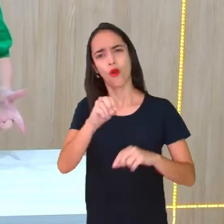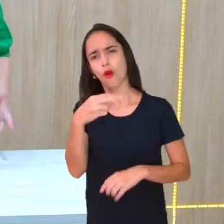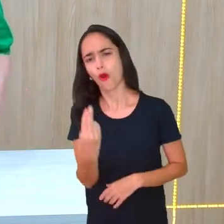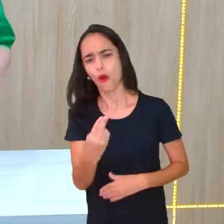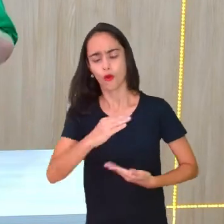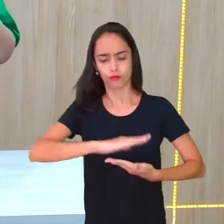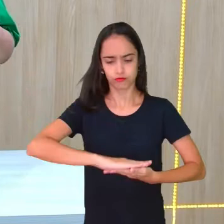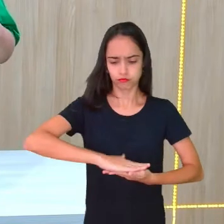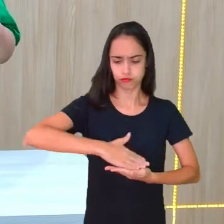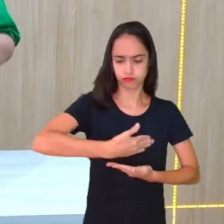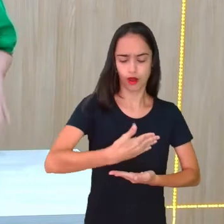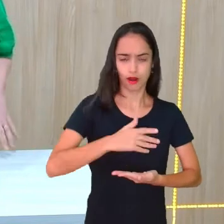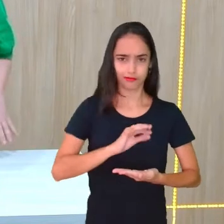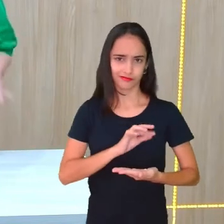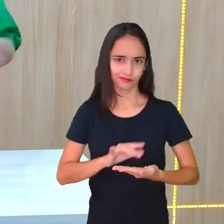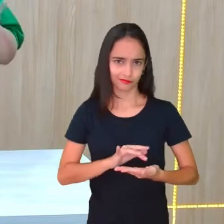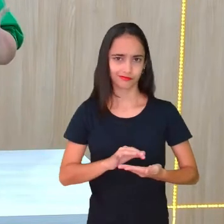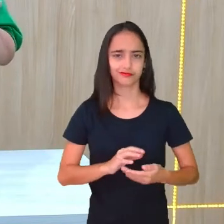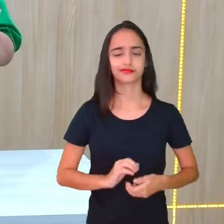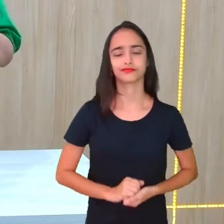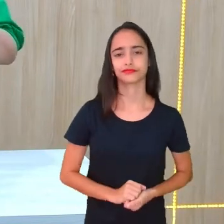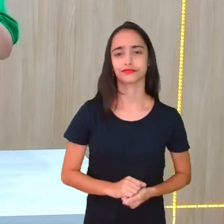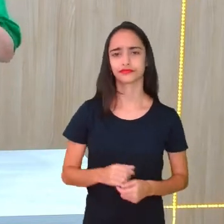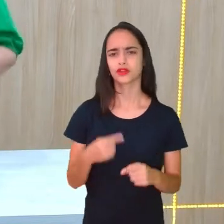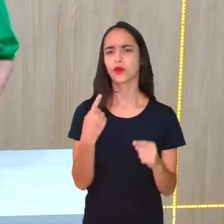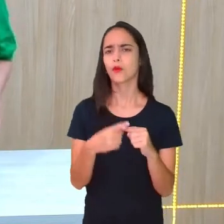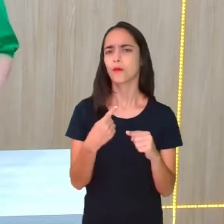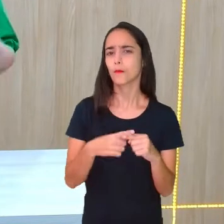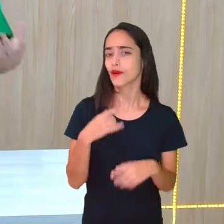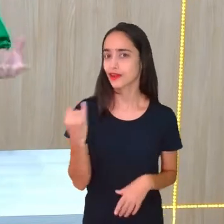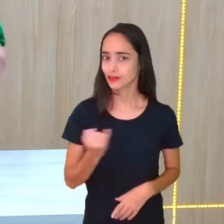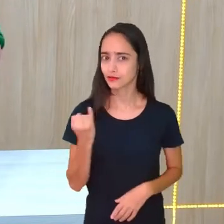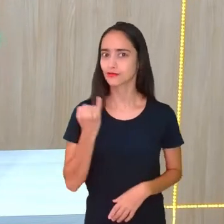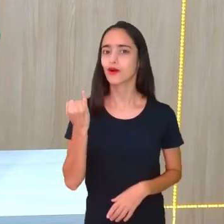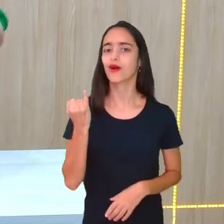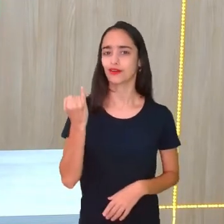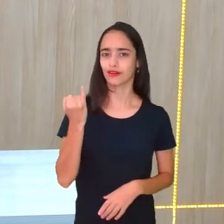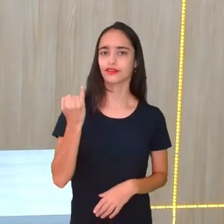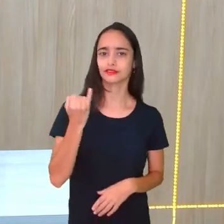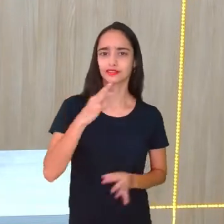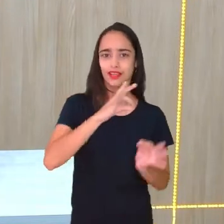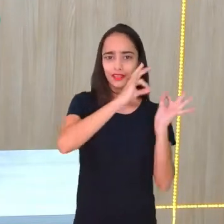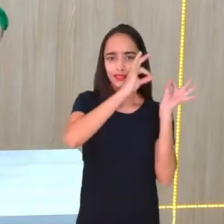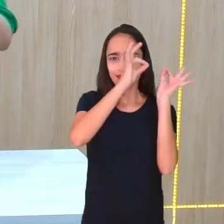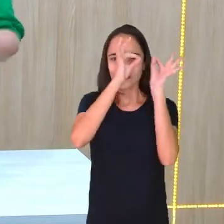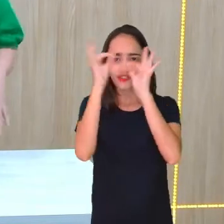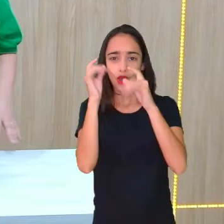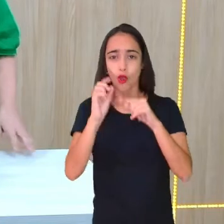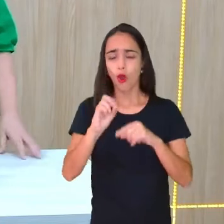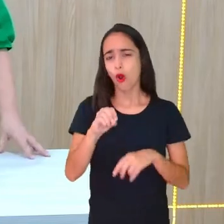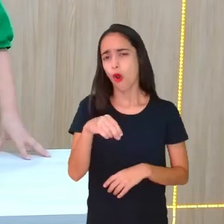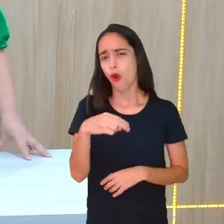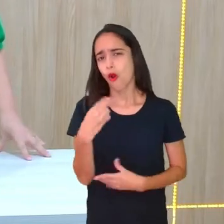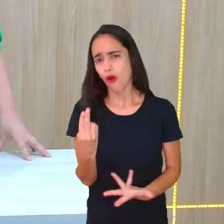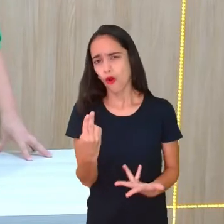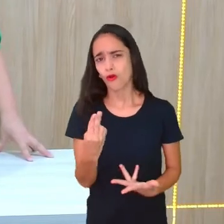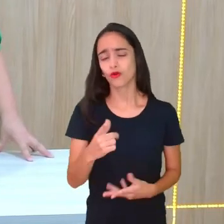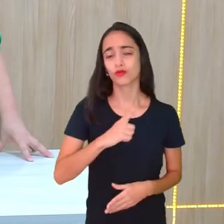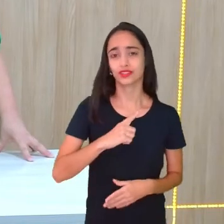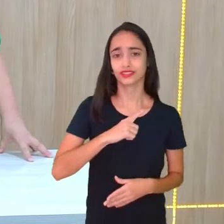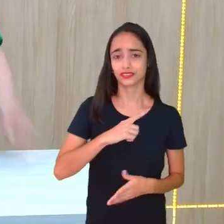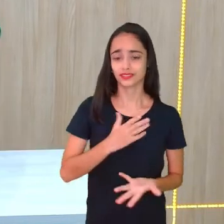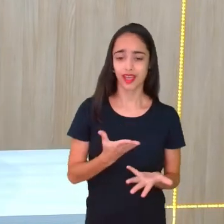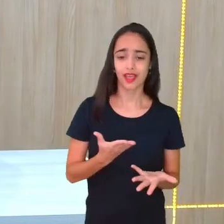notebook. E por que é importante assistir, ou pelo menos estar com acesso ao tablet e